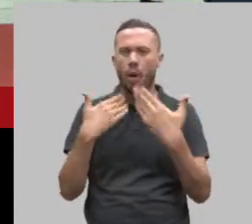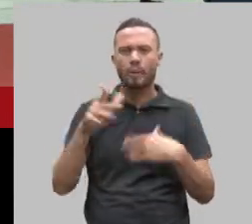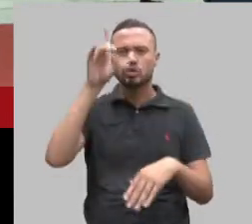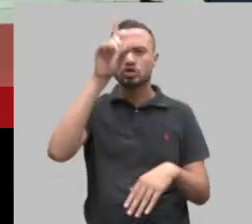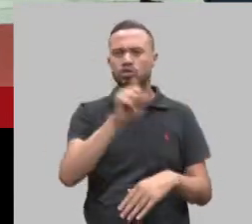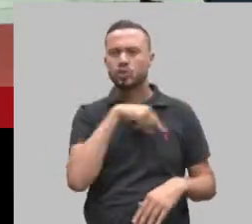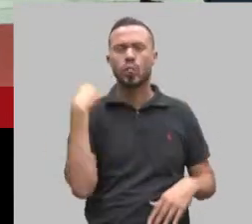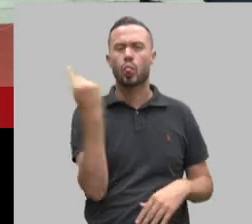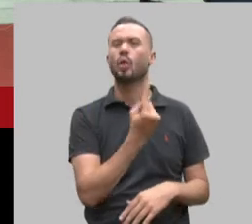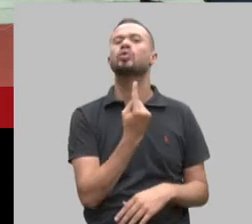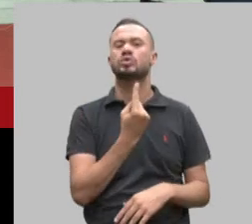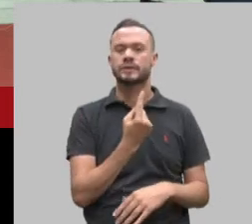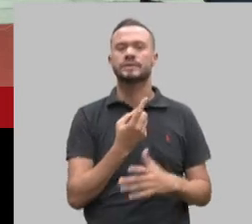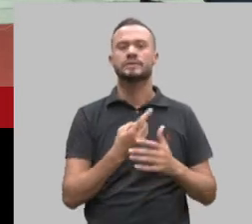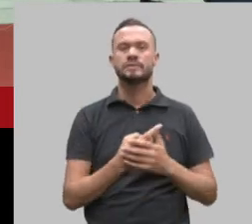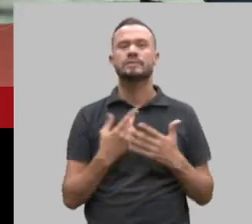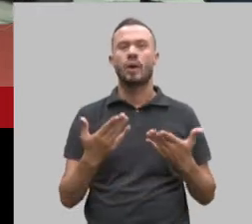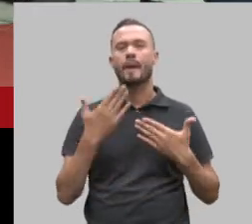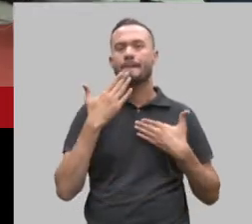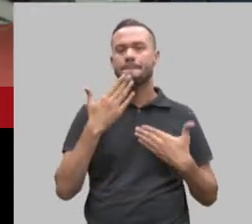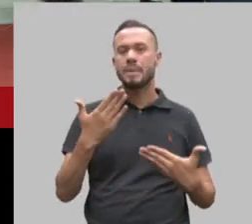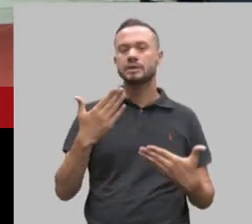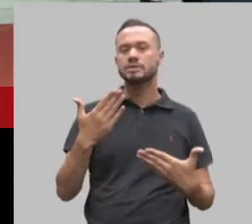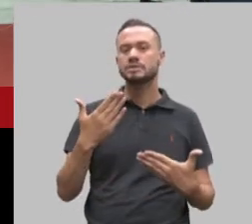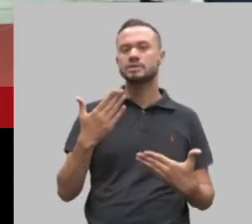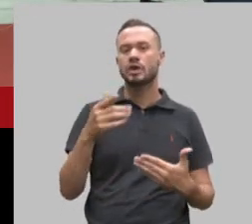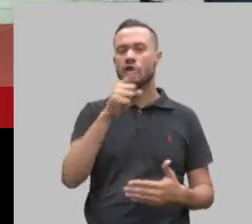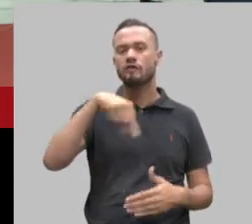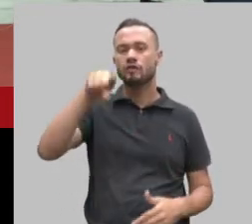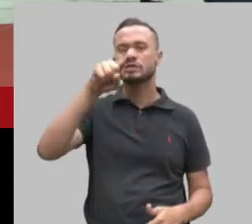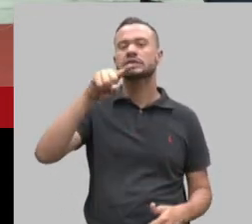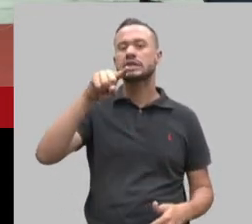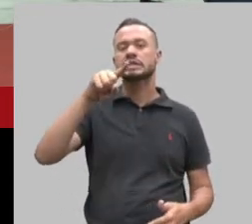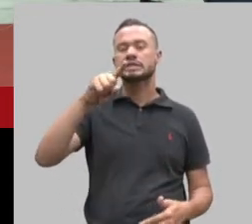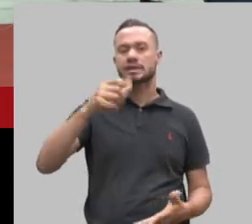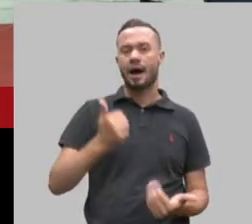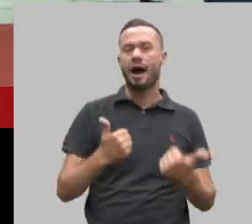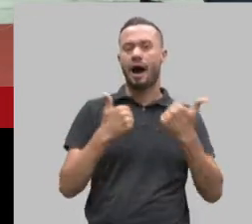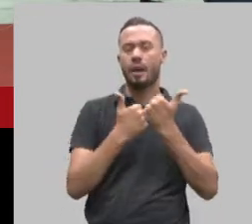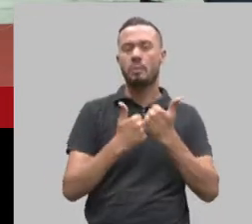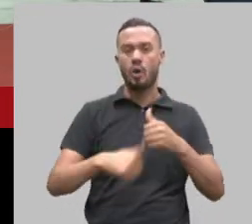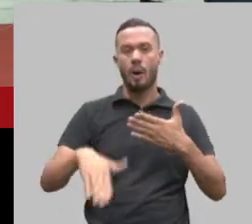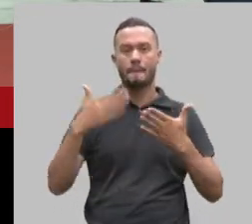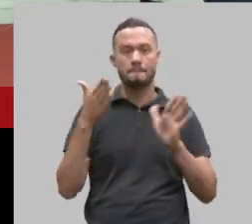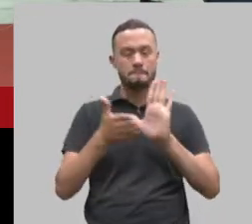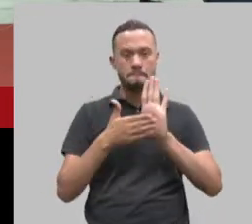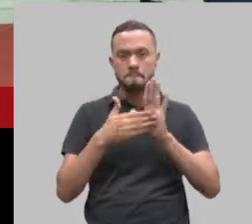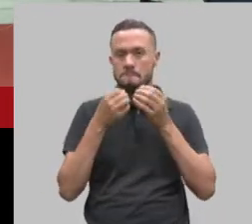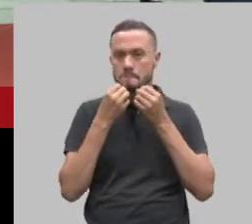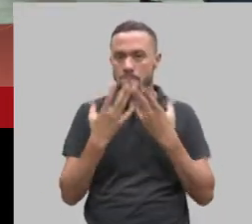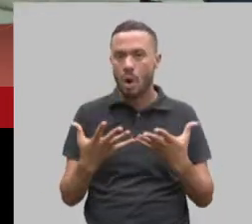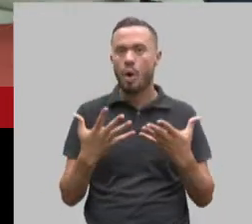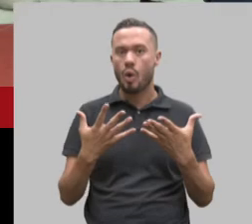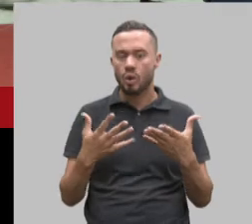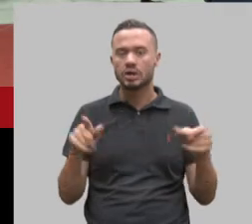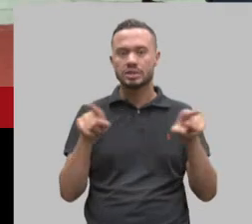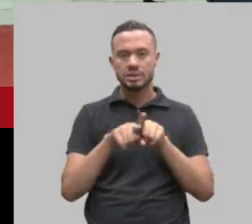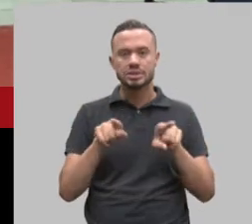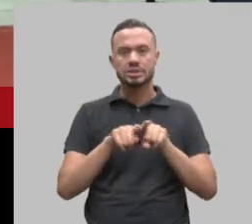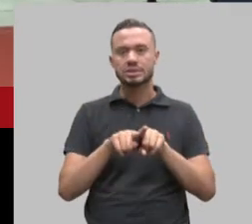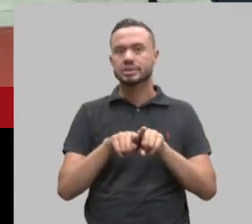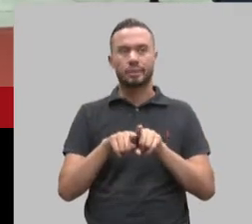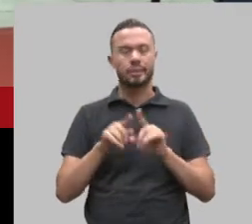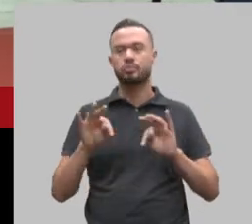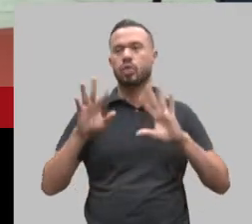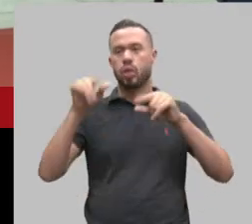tá aqui então eu peço o apoio de vocês em relação à proposta é uma proposta muito boa e que afeta grande parte do estado é pra gente